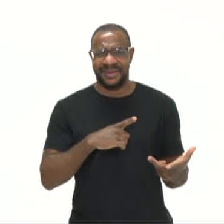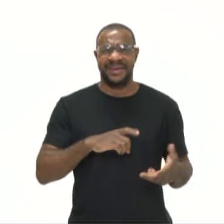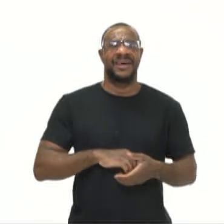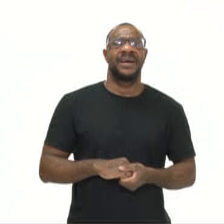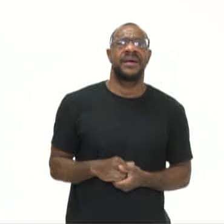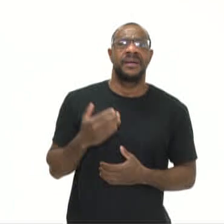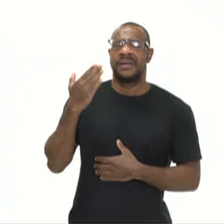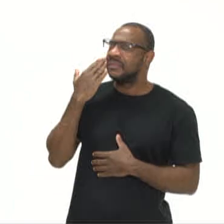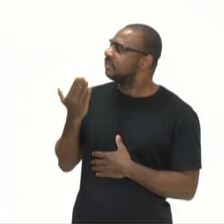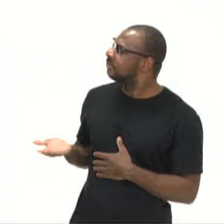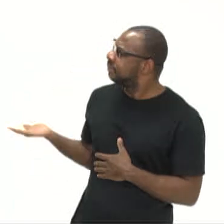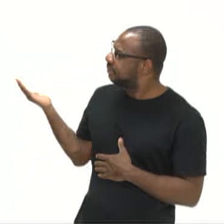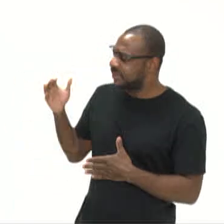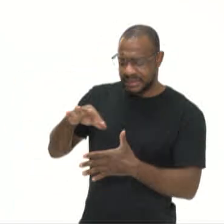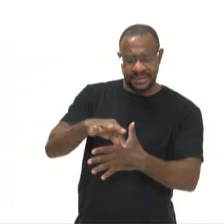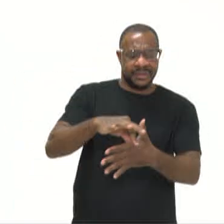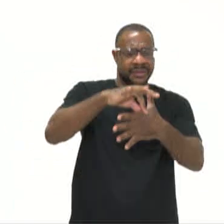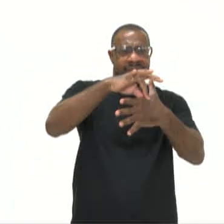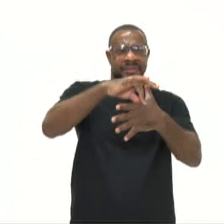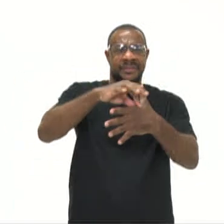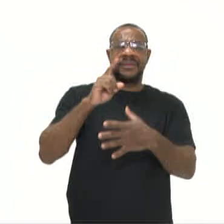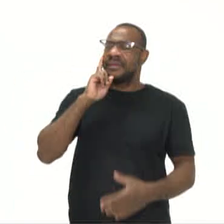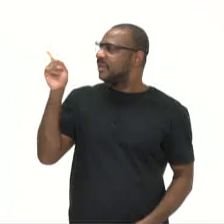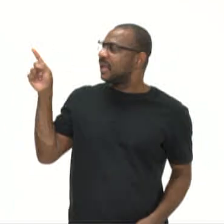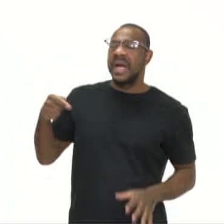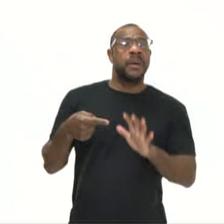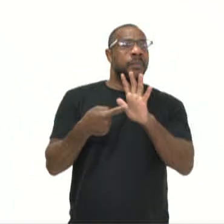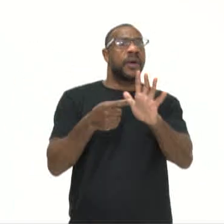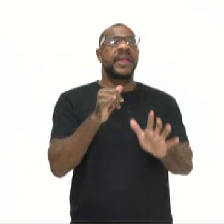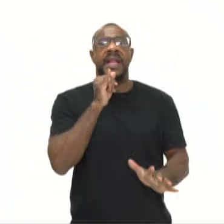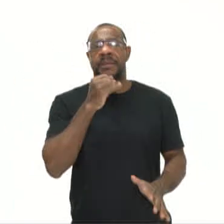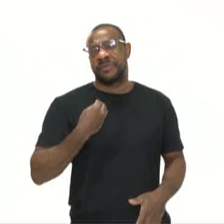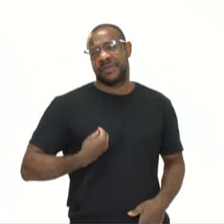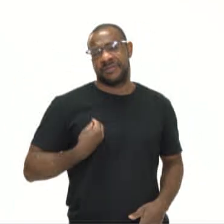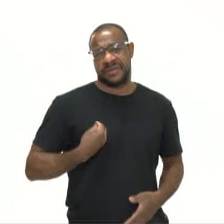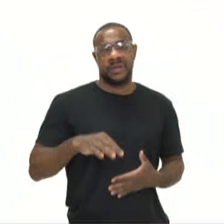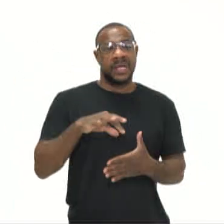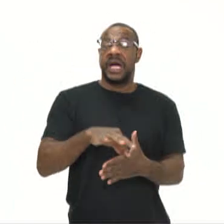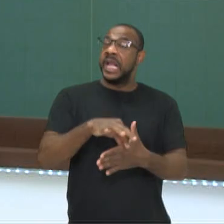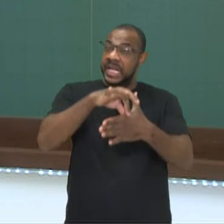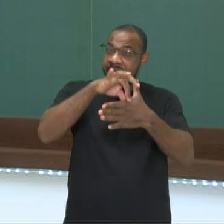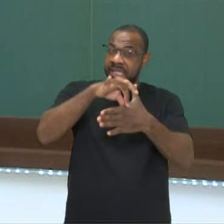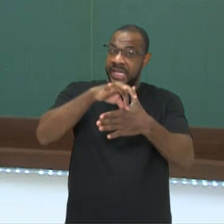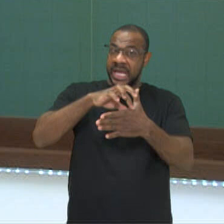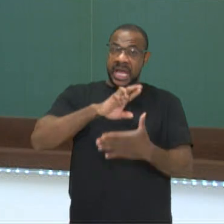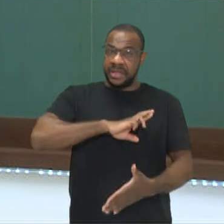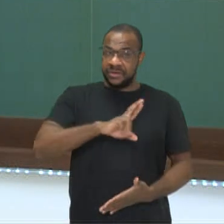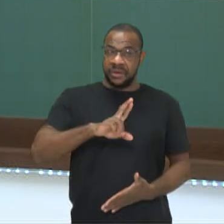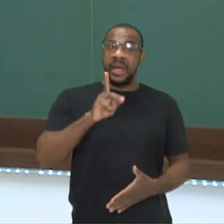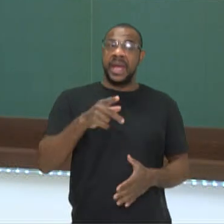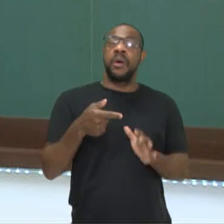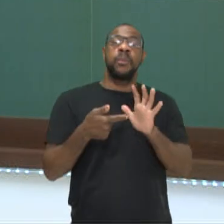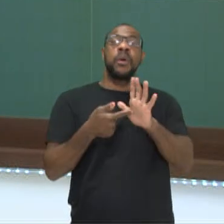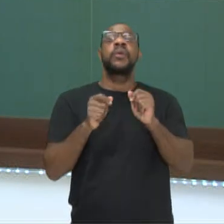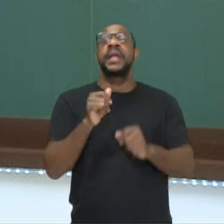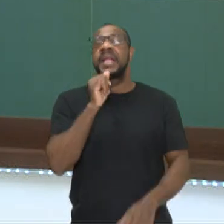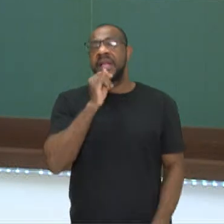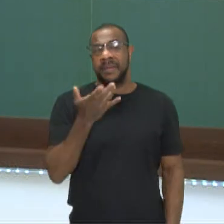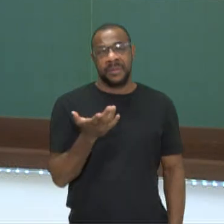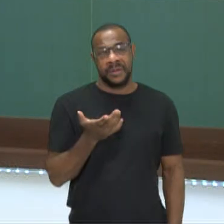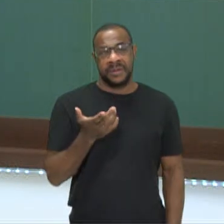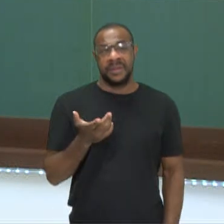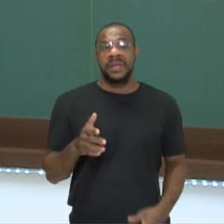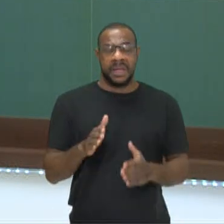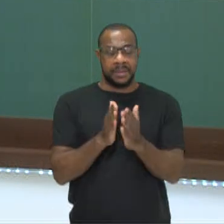e mantêm a tradição oral. Portanto, eles são exemplo. Os líderes religiosos servem como exemplo. As palavras